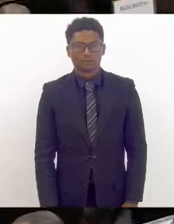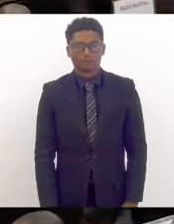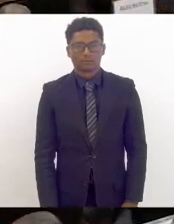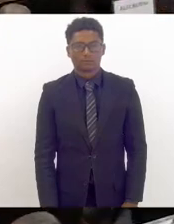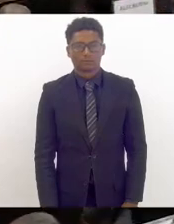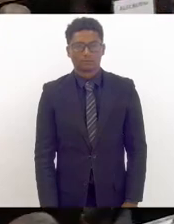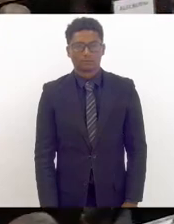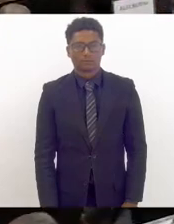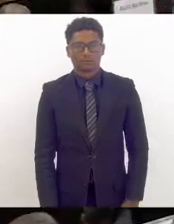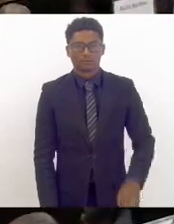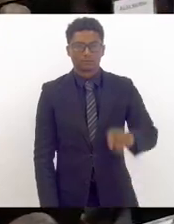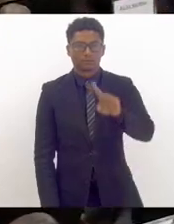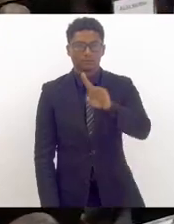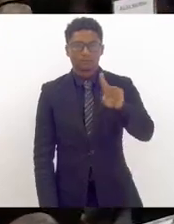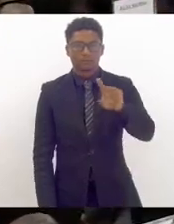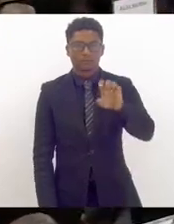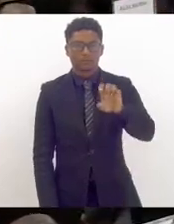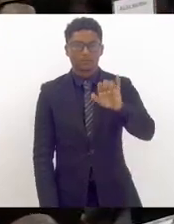Zeidan.